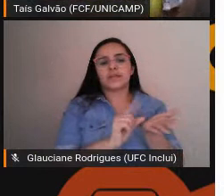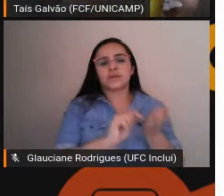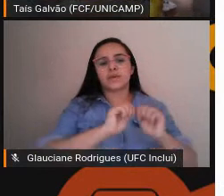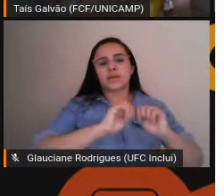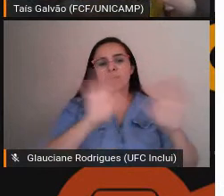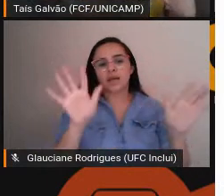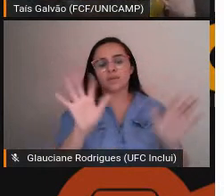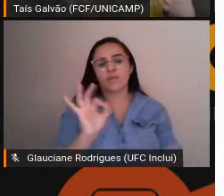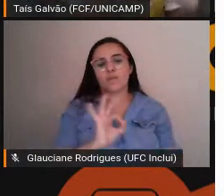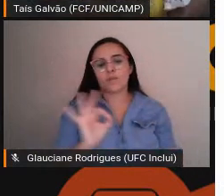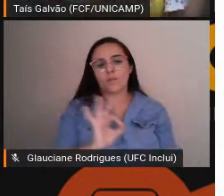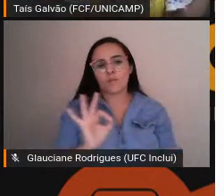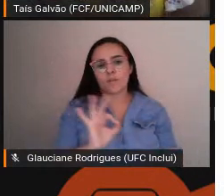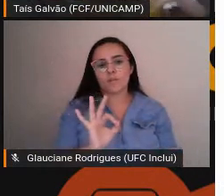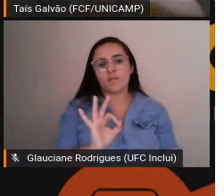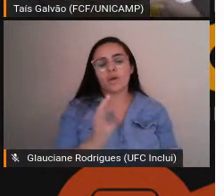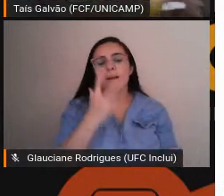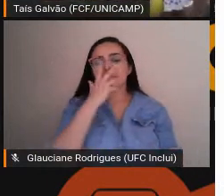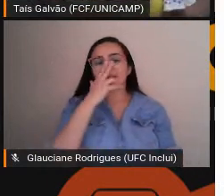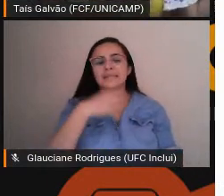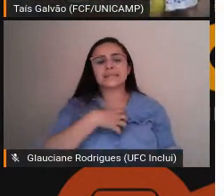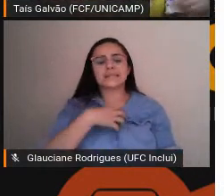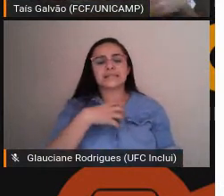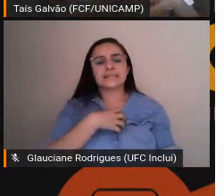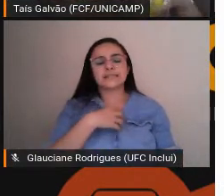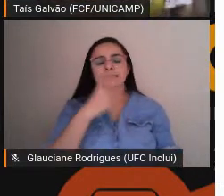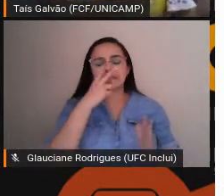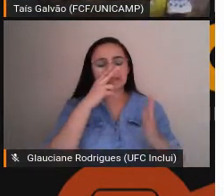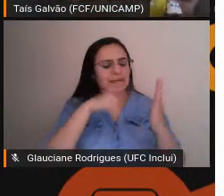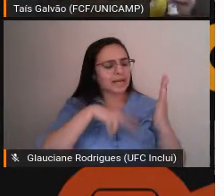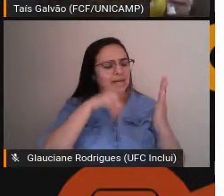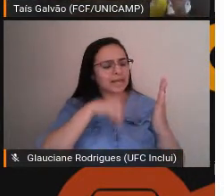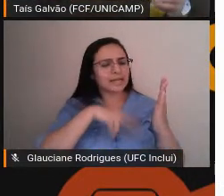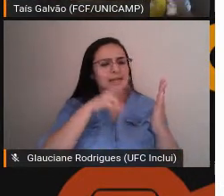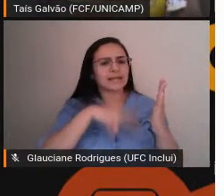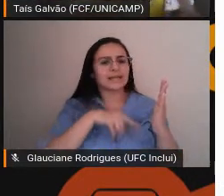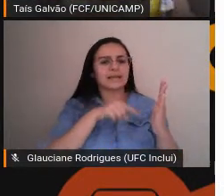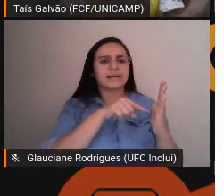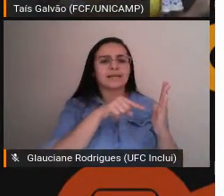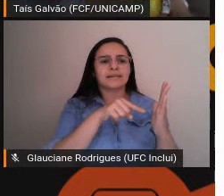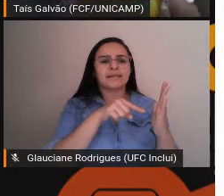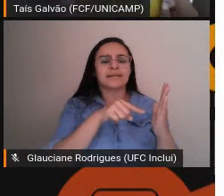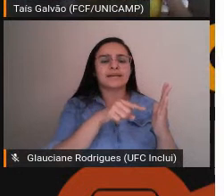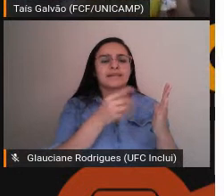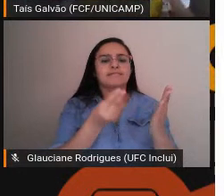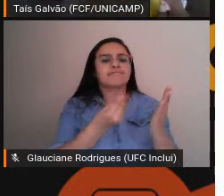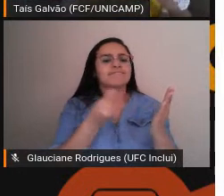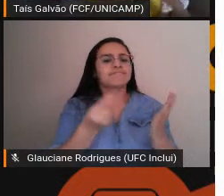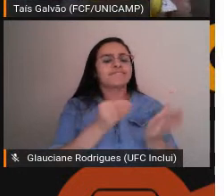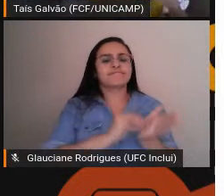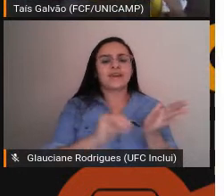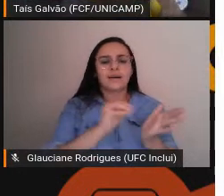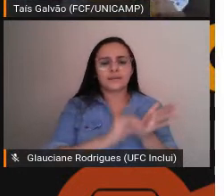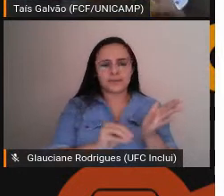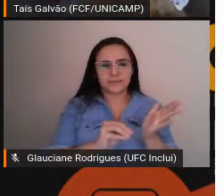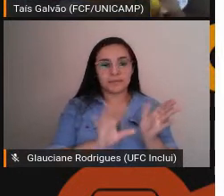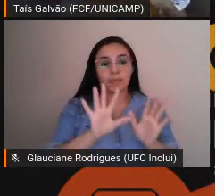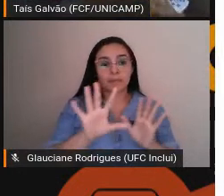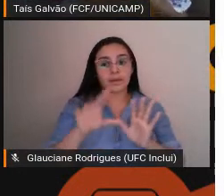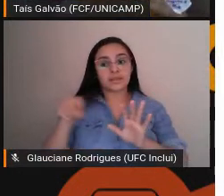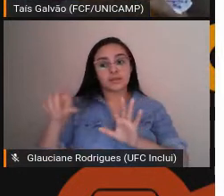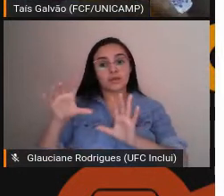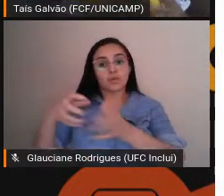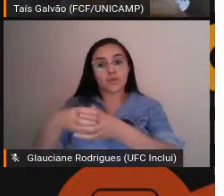você fica com essa falsa sensação de estar lendo a totalidade da evidência, porém, a revisão ali, ela tem